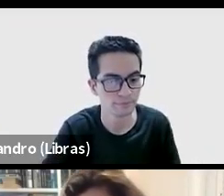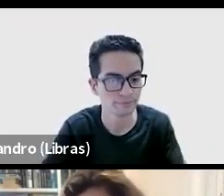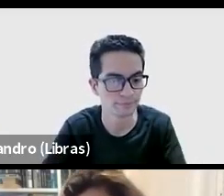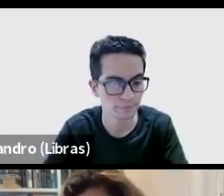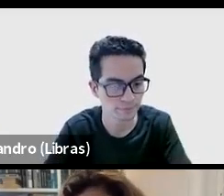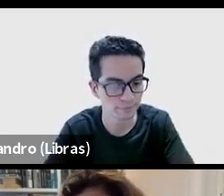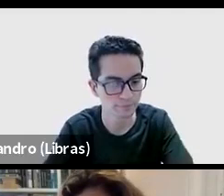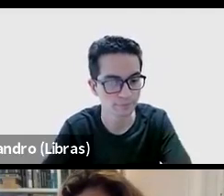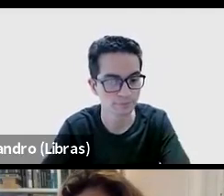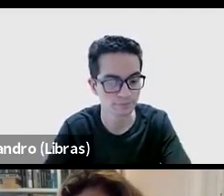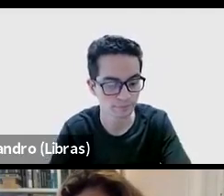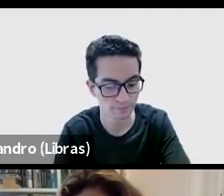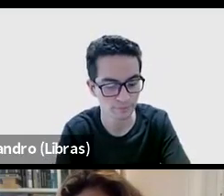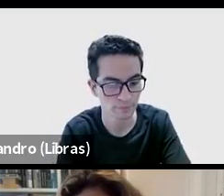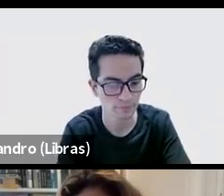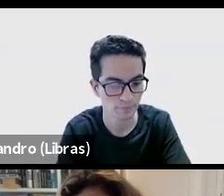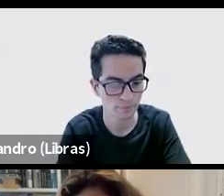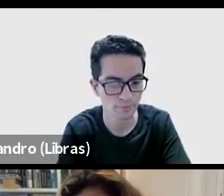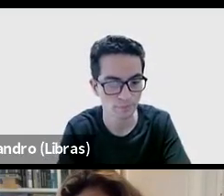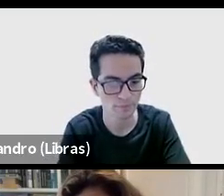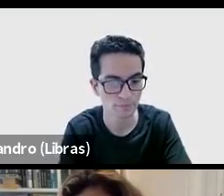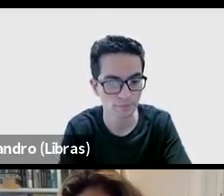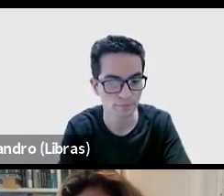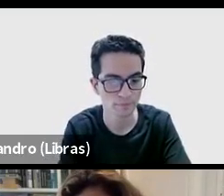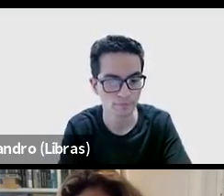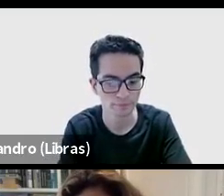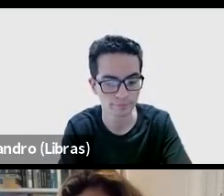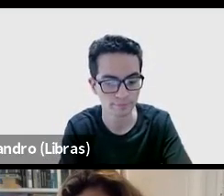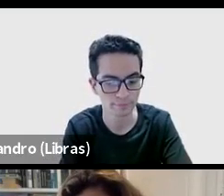né. Então,